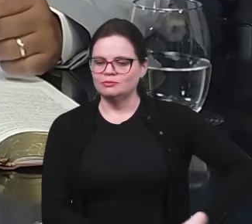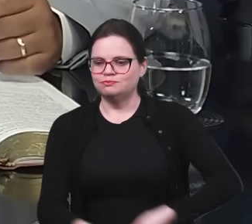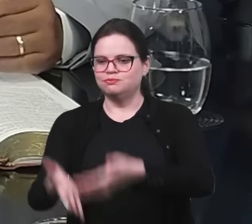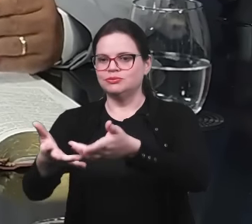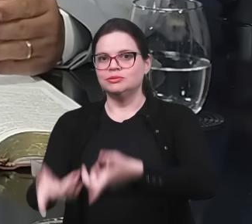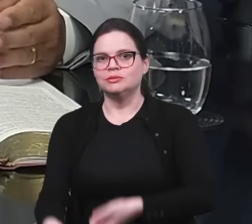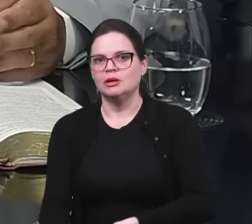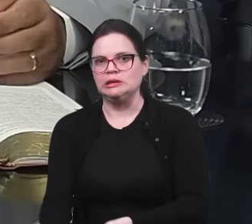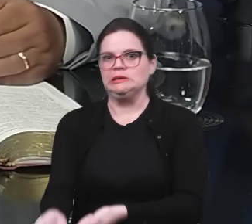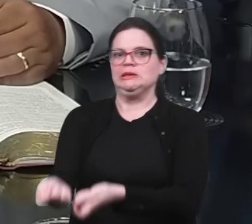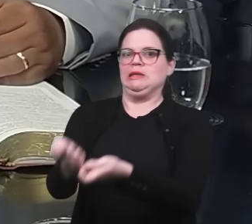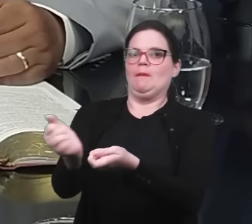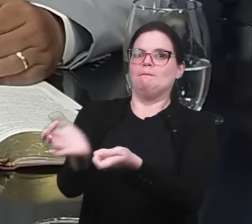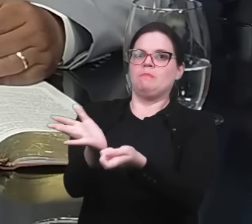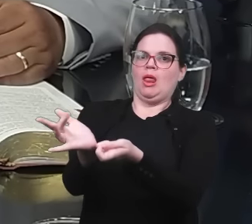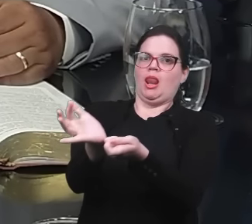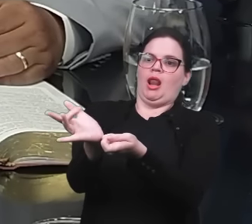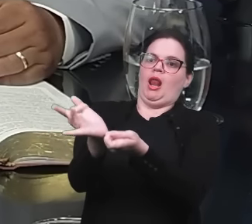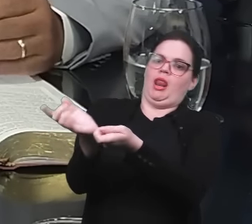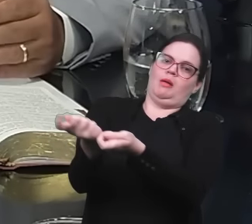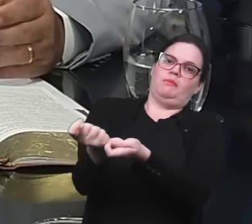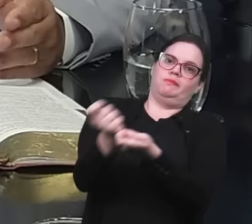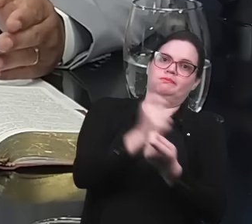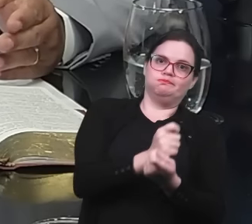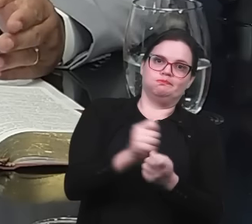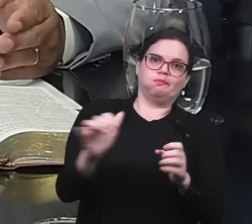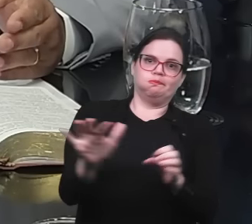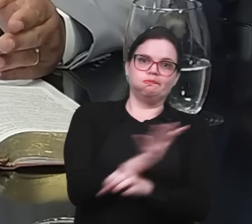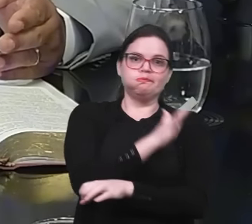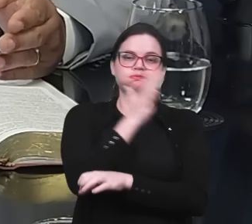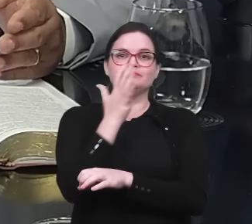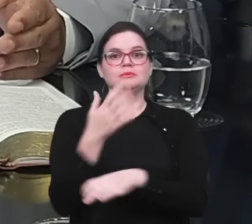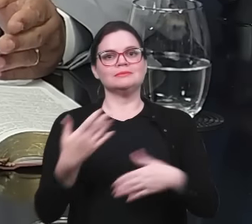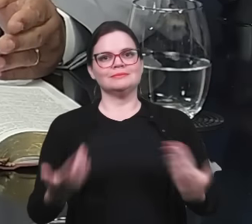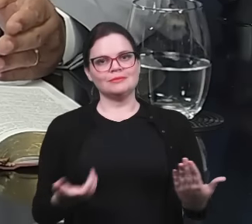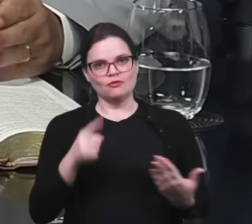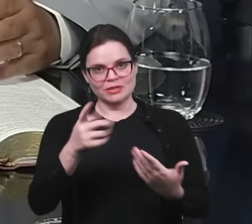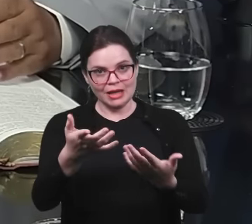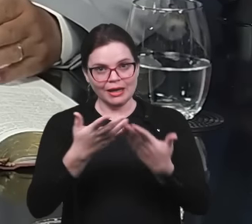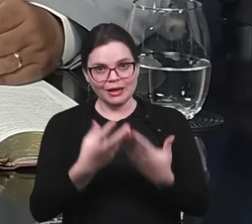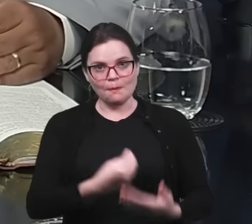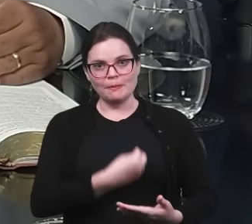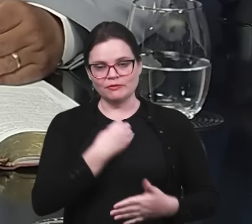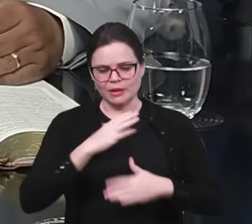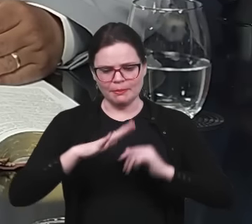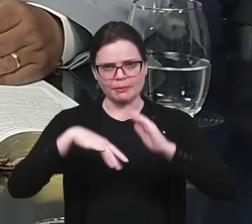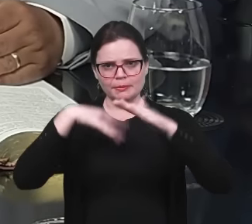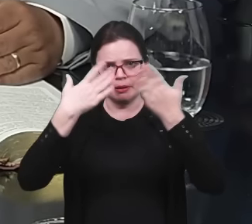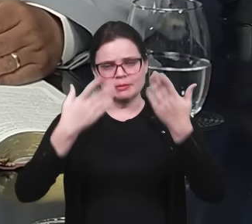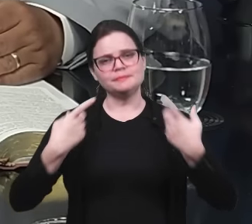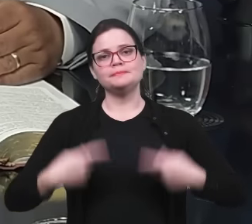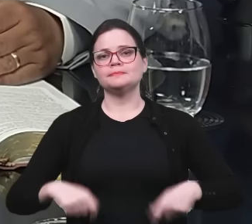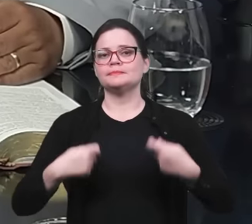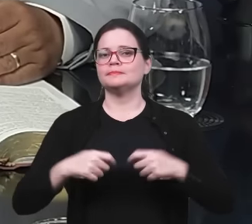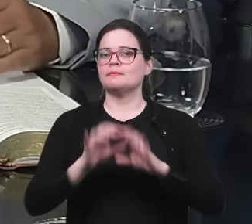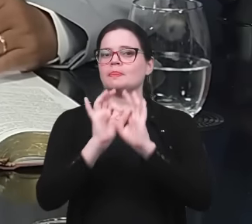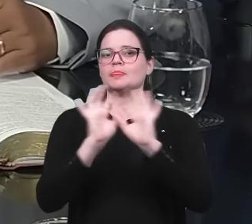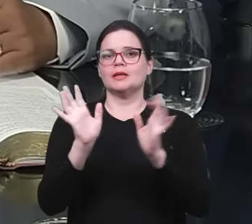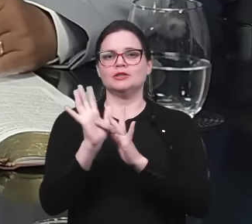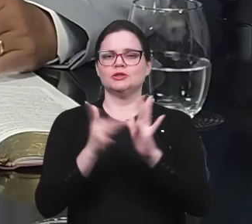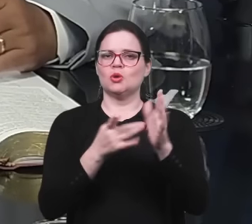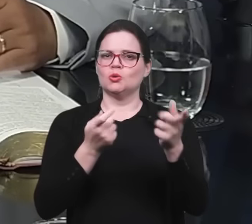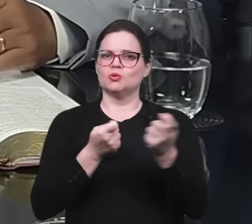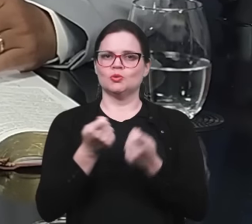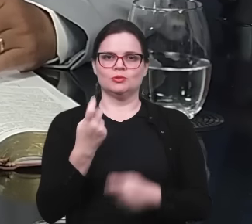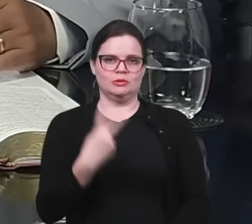encheu. Então, vida plena. Então, você quer ter uma vida plena? Então, deixa Jesus entrar no barco da tua